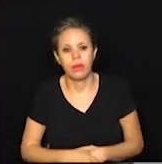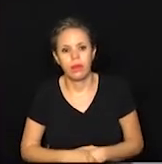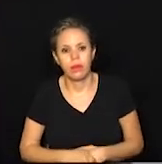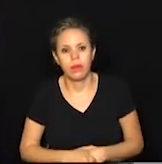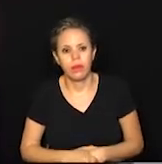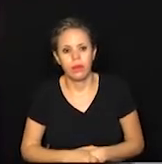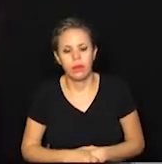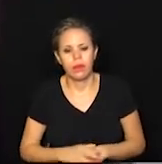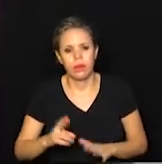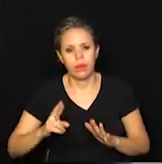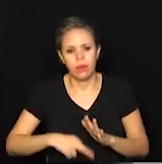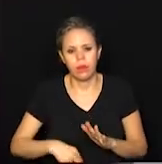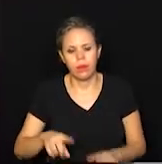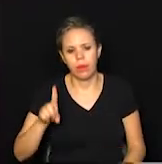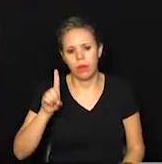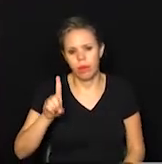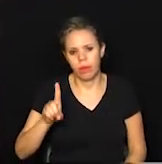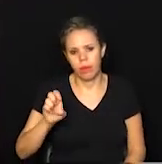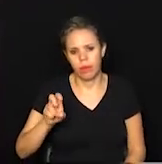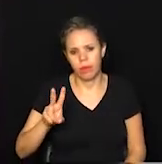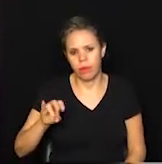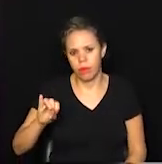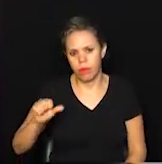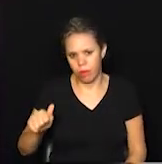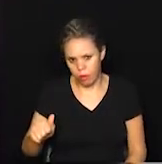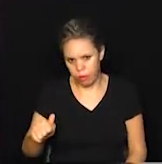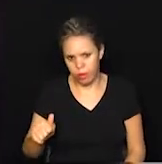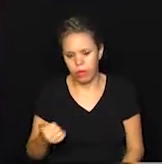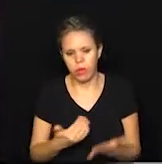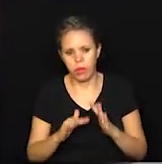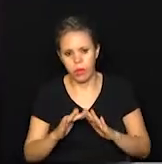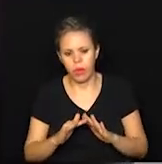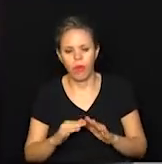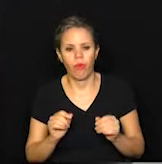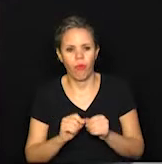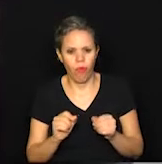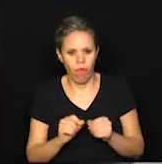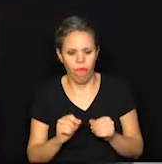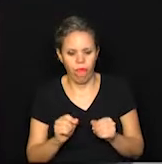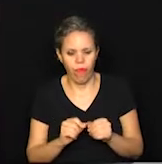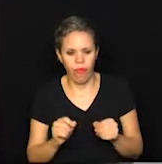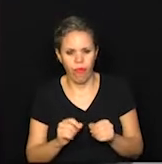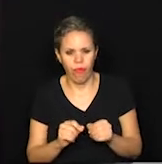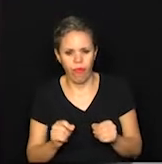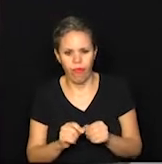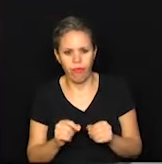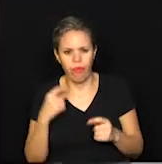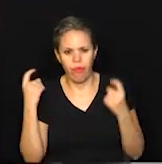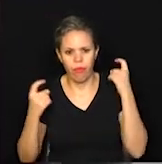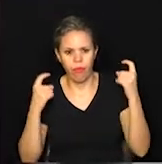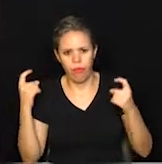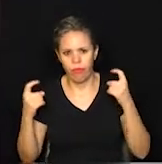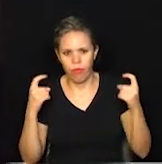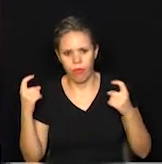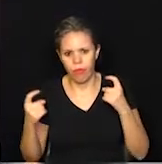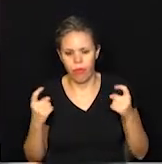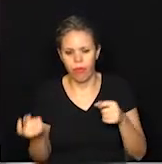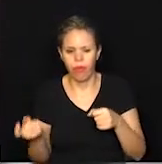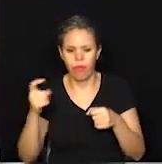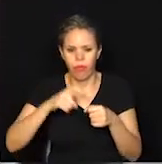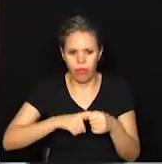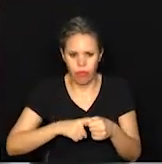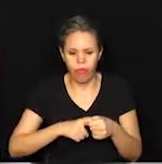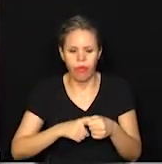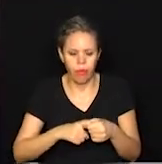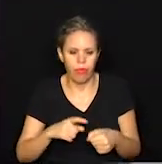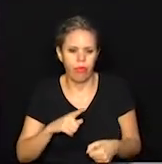o relatório do Devisa por escola, mas também fizemos uma preocupação muito grande com o retorno em si, né? Então